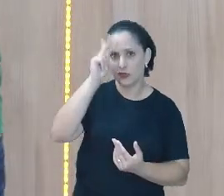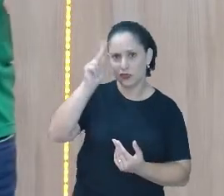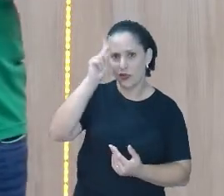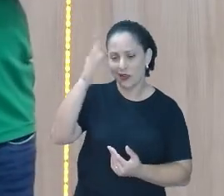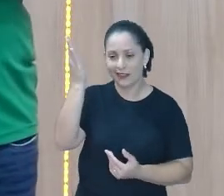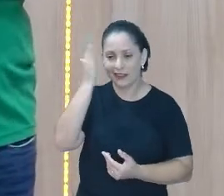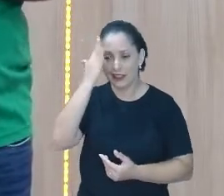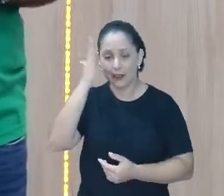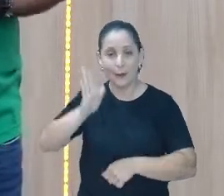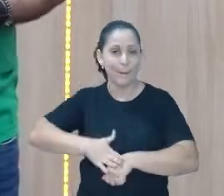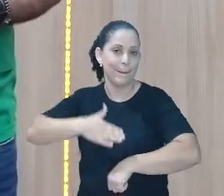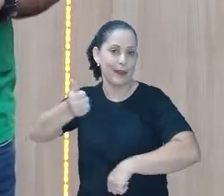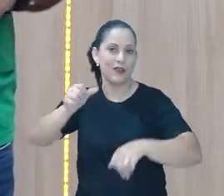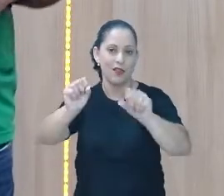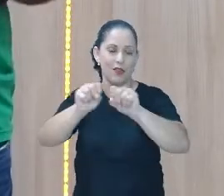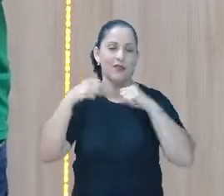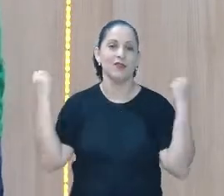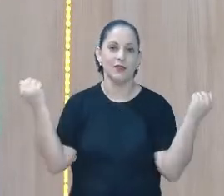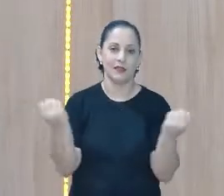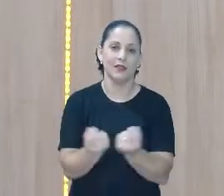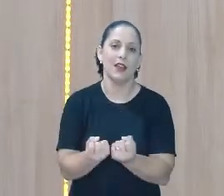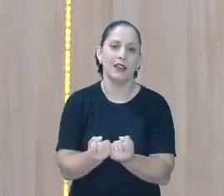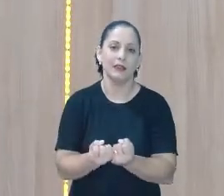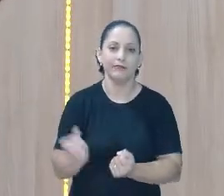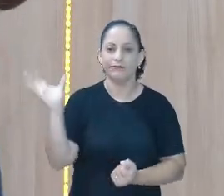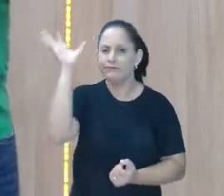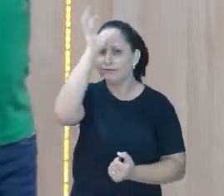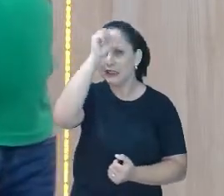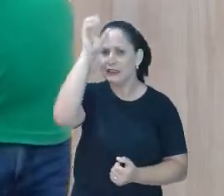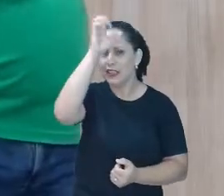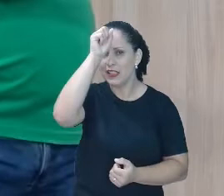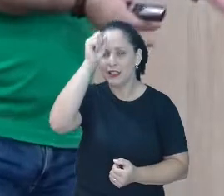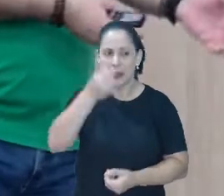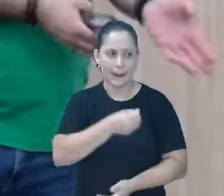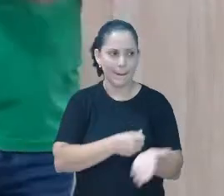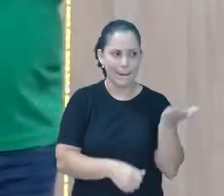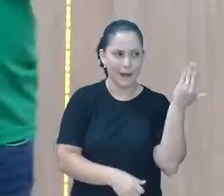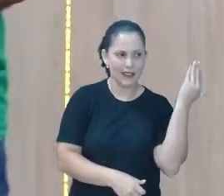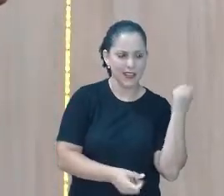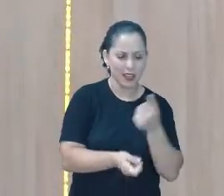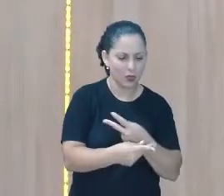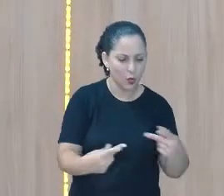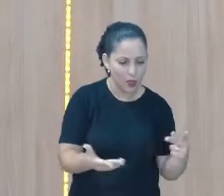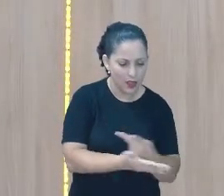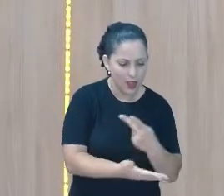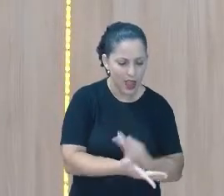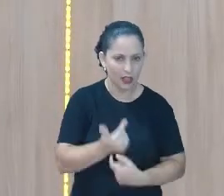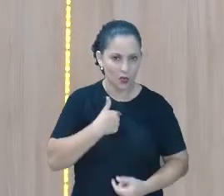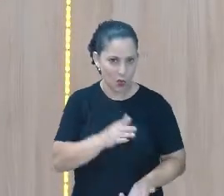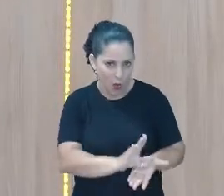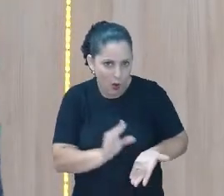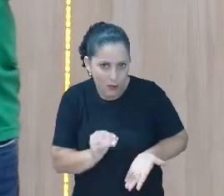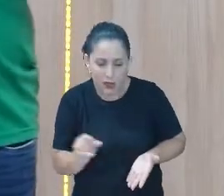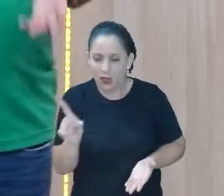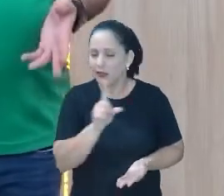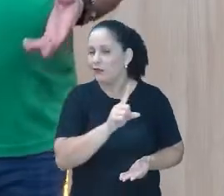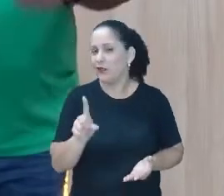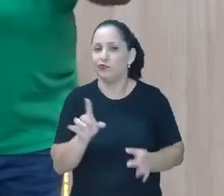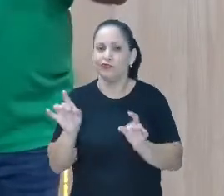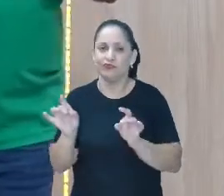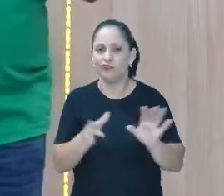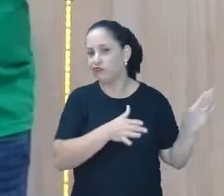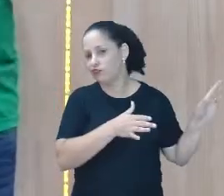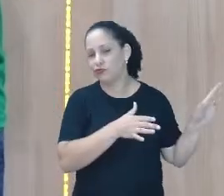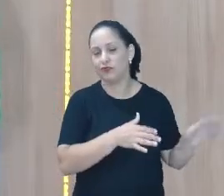melhor entender a nossa sociedade, por exemplo, para aprender com os erros do passado e não repeti-los no presente. Então, a gente estuda